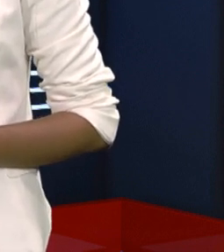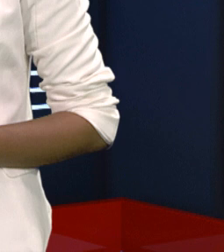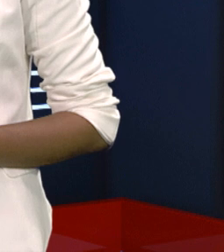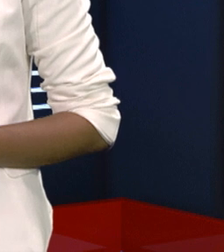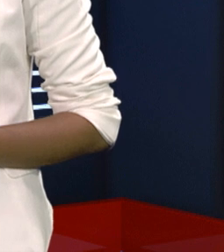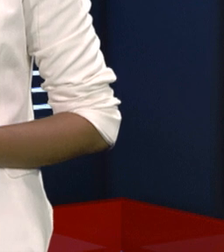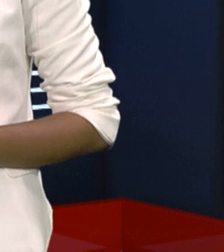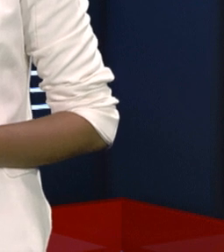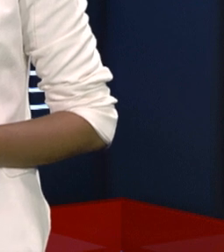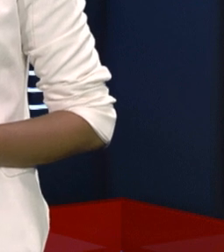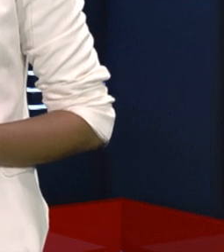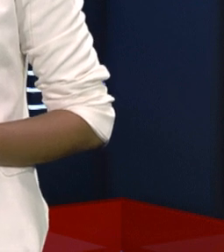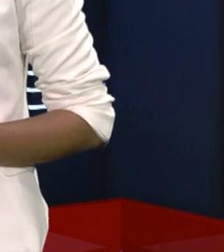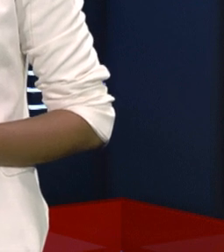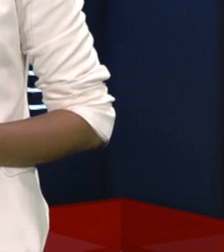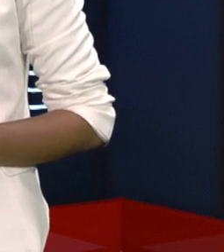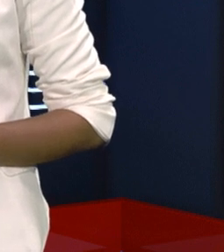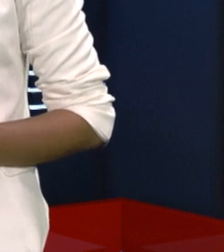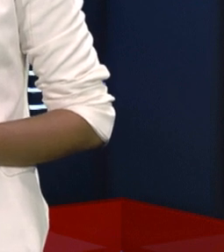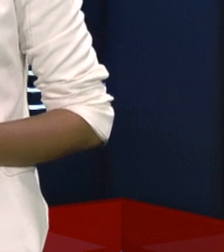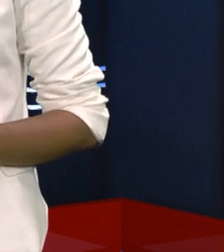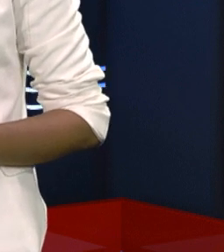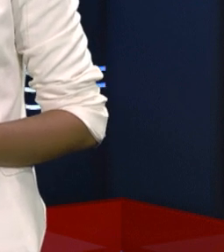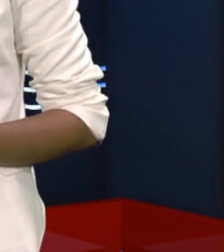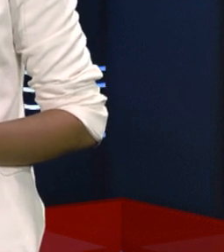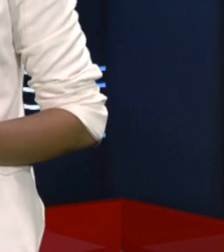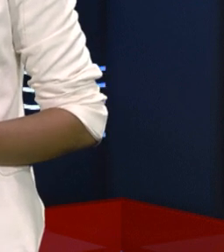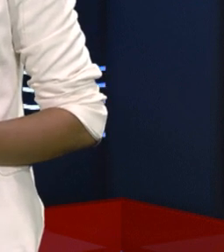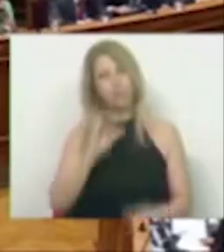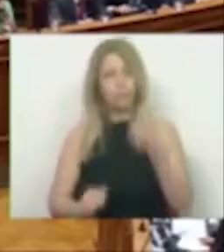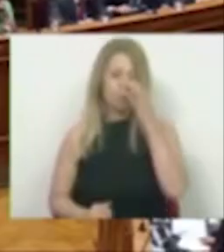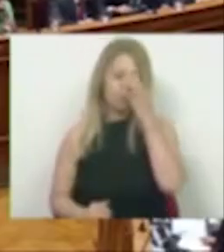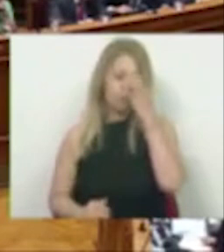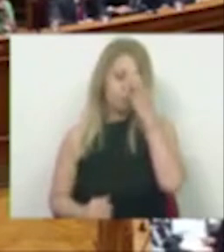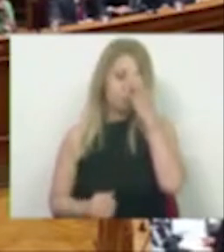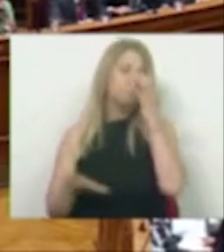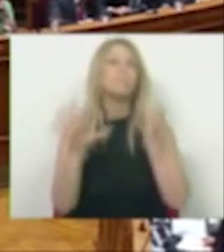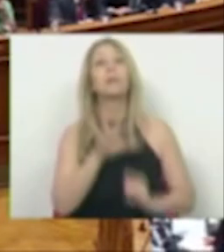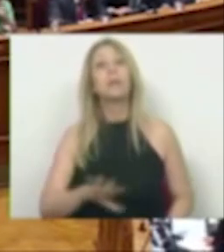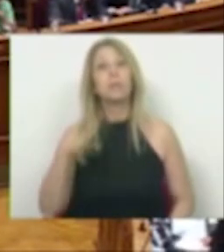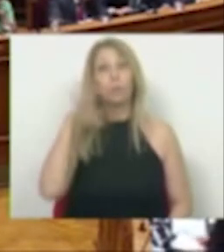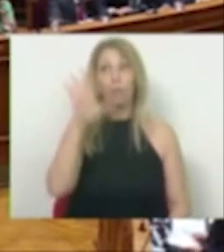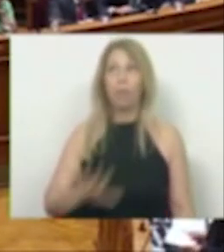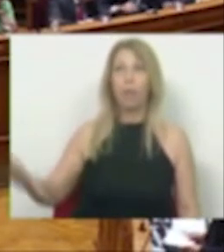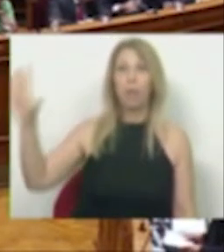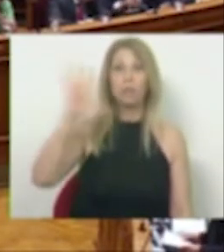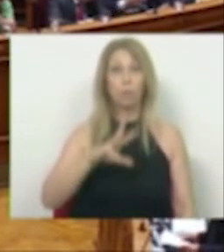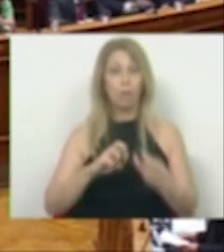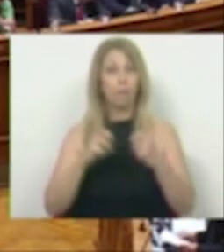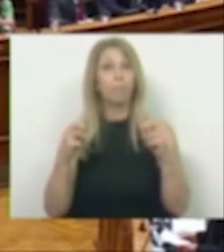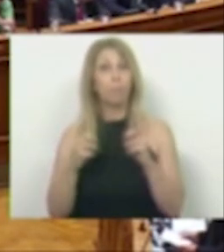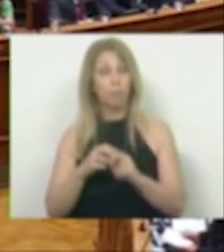primeiro-ministro pediu para não se ignorar o contexto da guerra na Ucrânia. A situação nacional e os problemas do